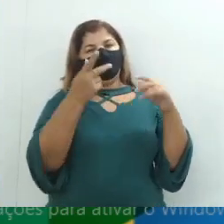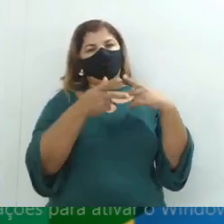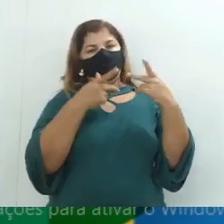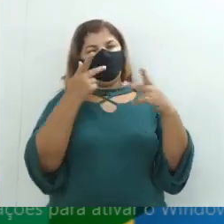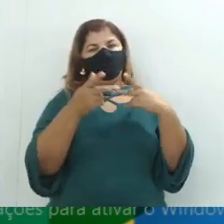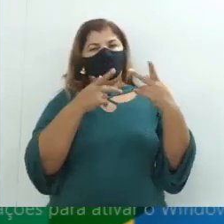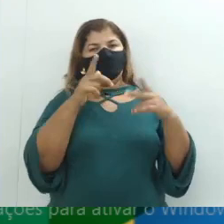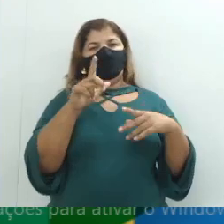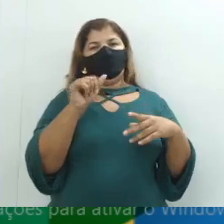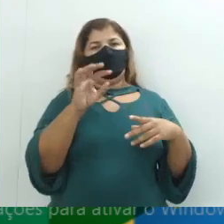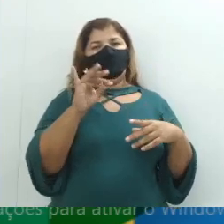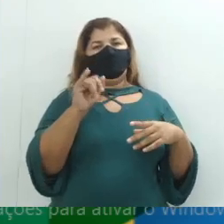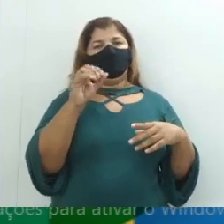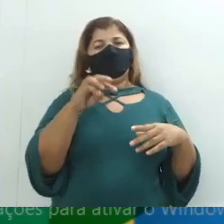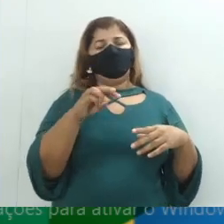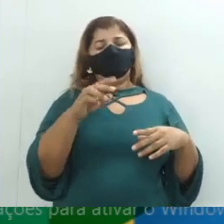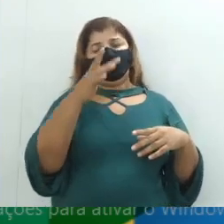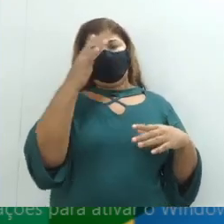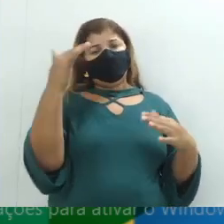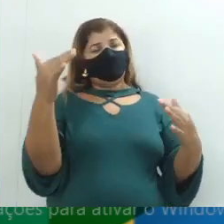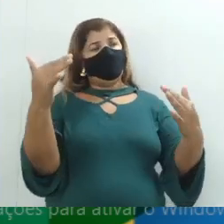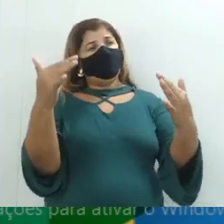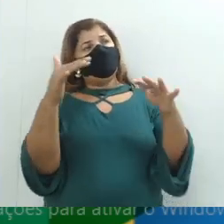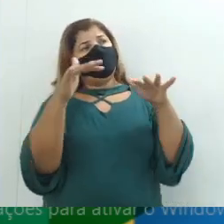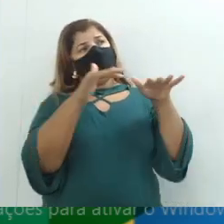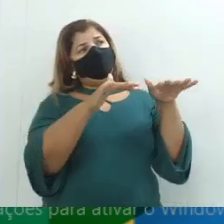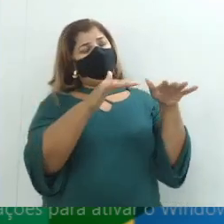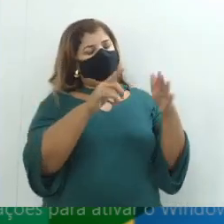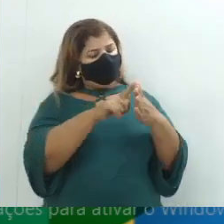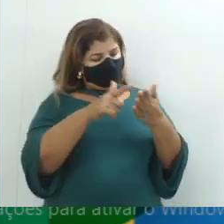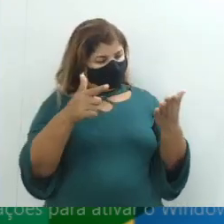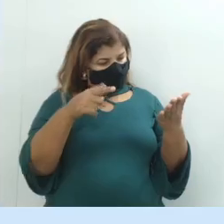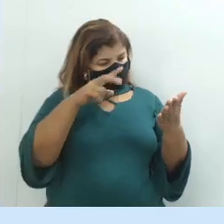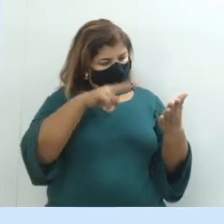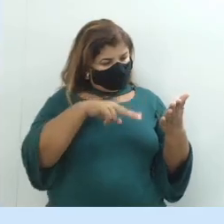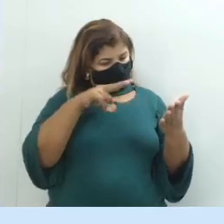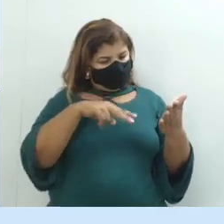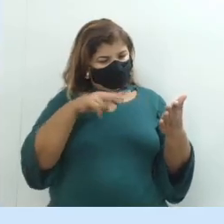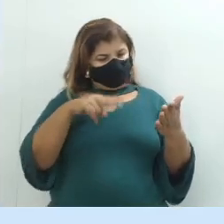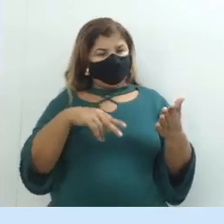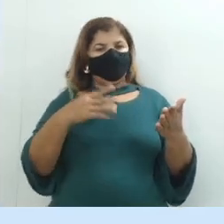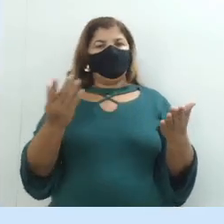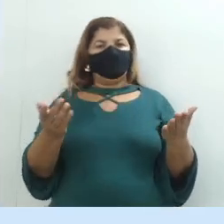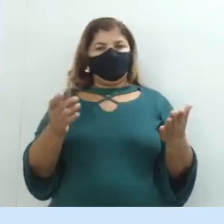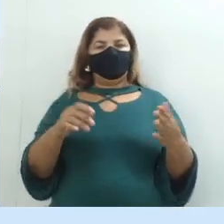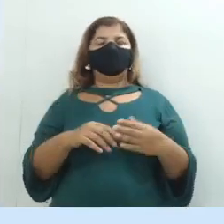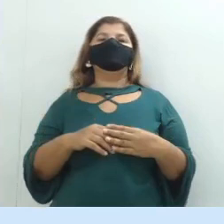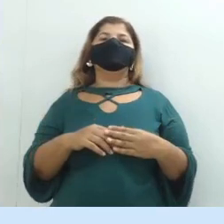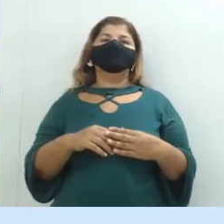falava em latim, as pessoas iam acompanhando no jornalzinho, no